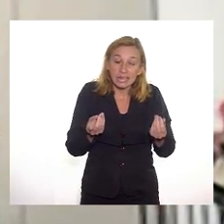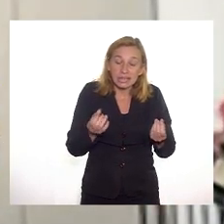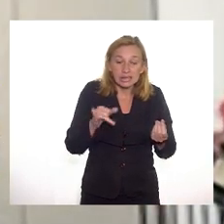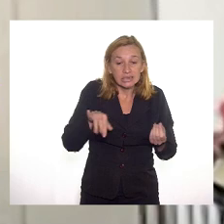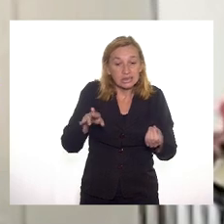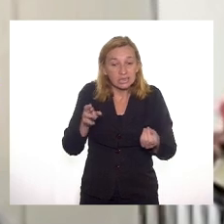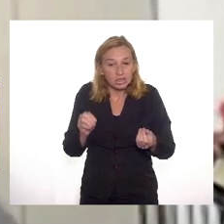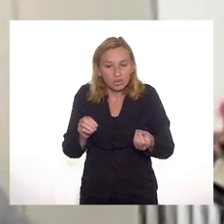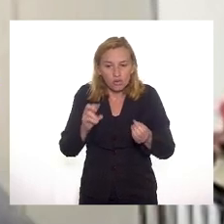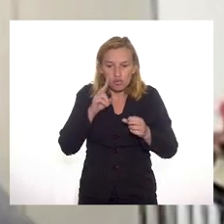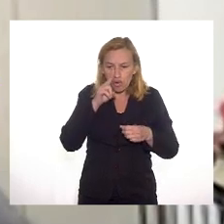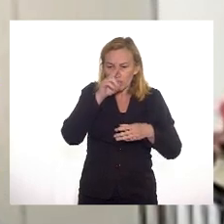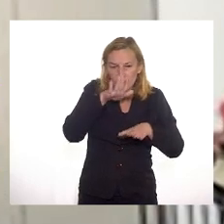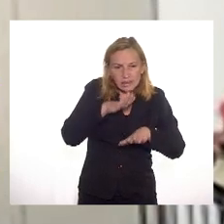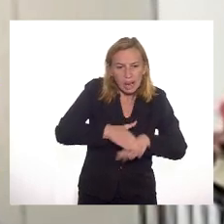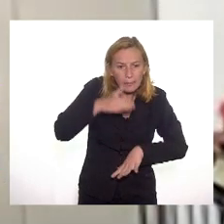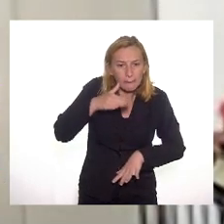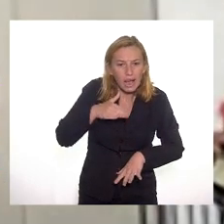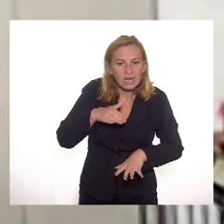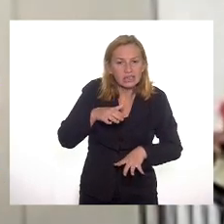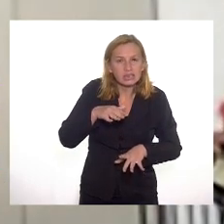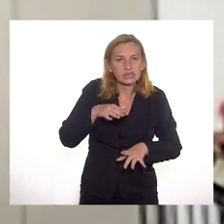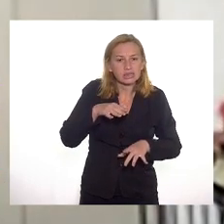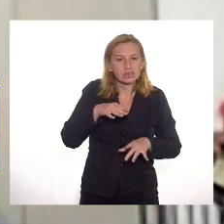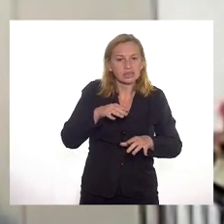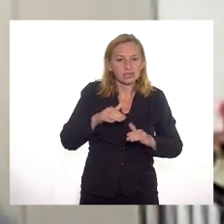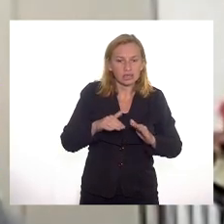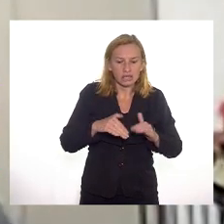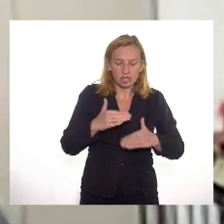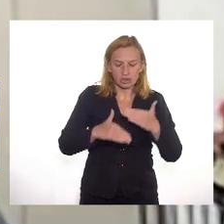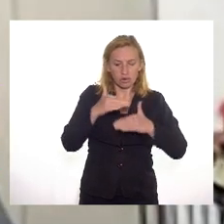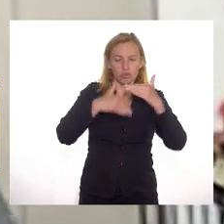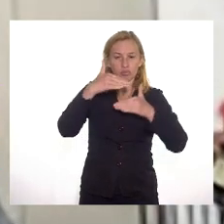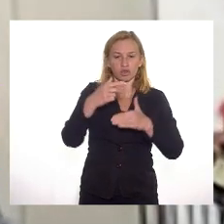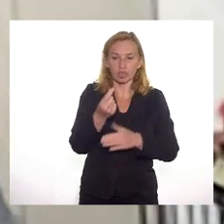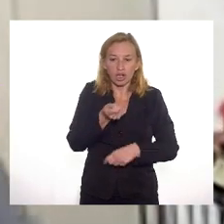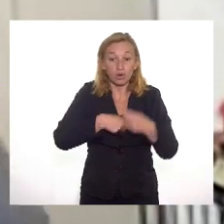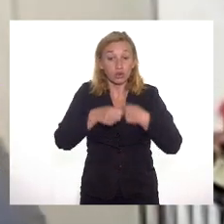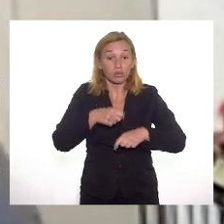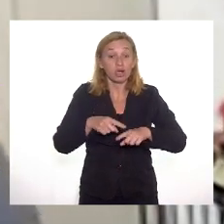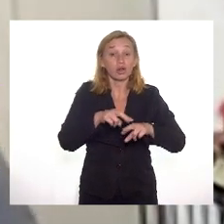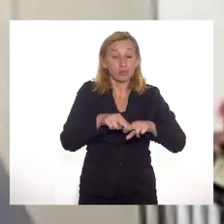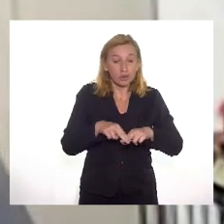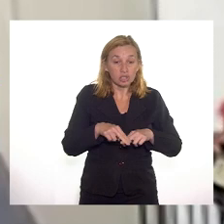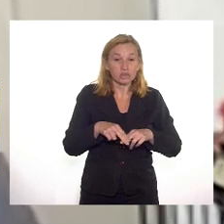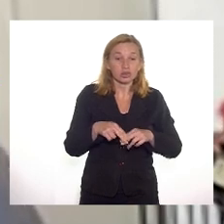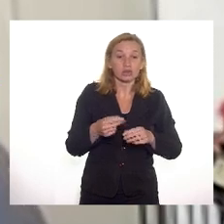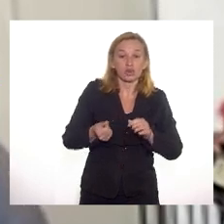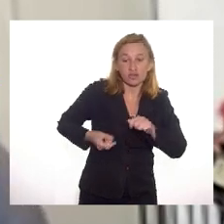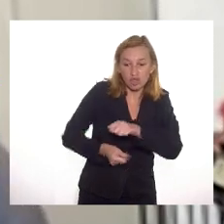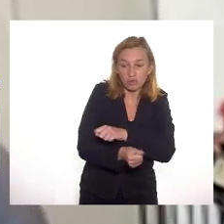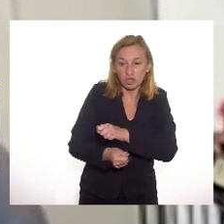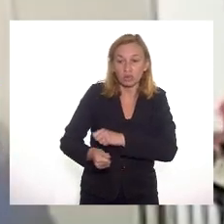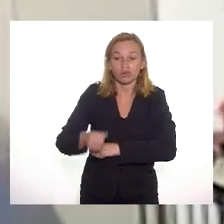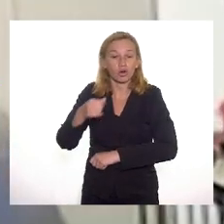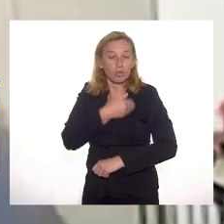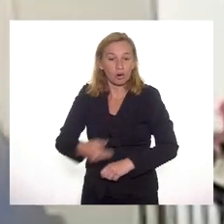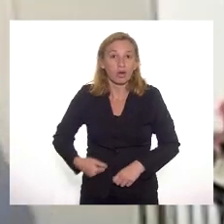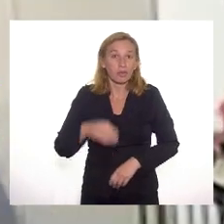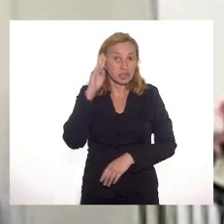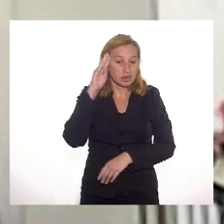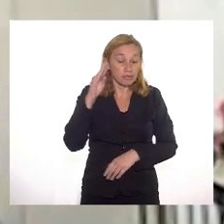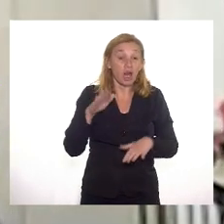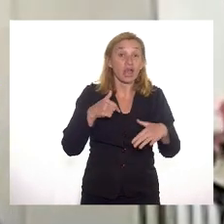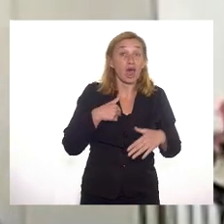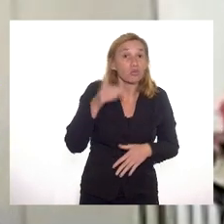né, fortaleça um ciclo de crescimento na economia. Para isso, os investimentos públicos são fundamentais. Então,